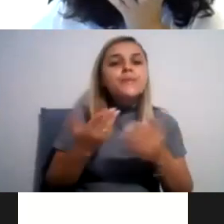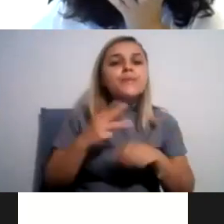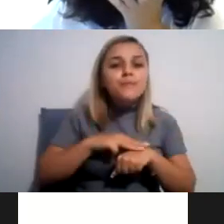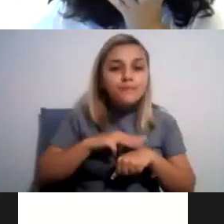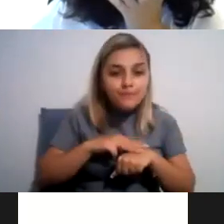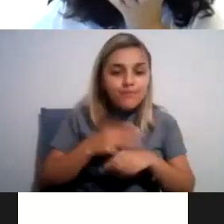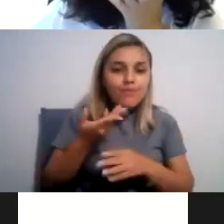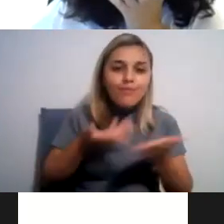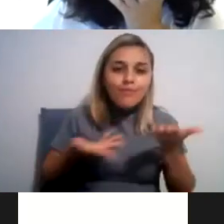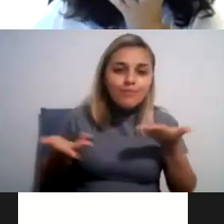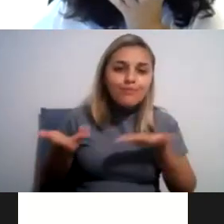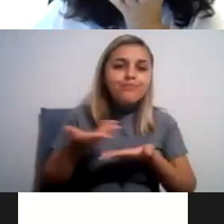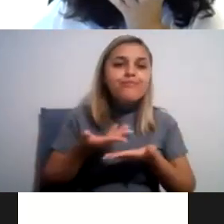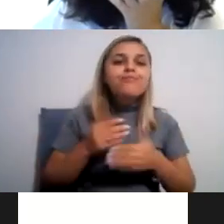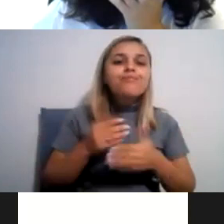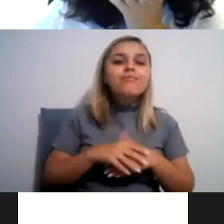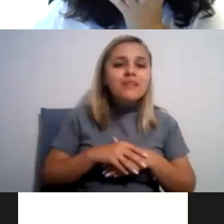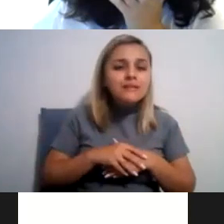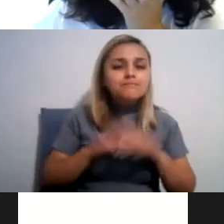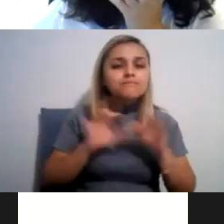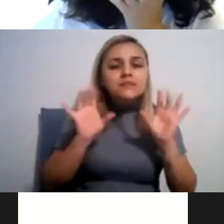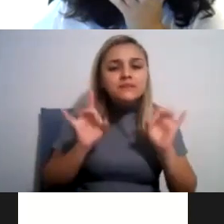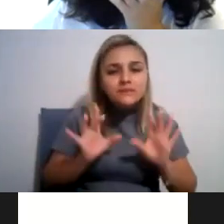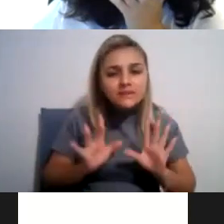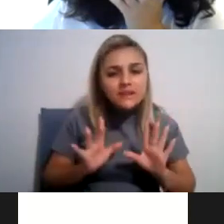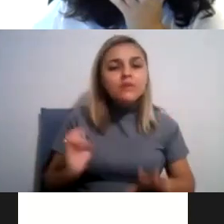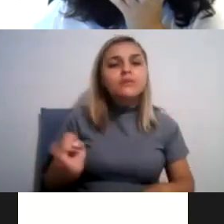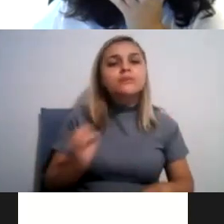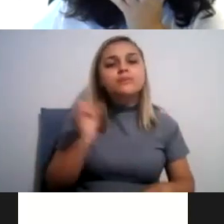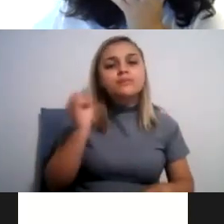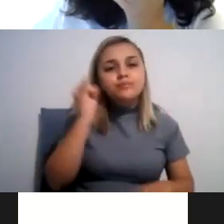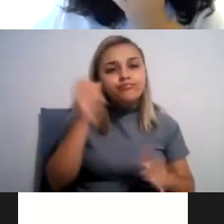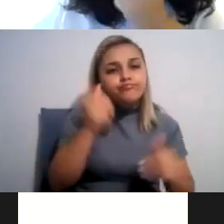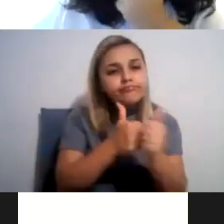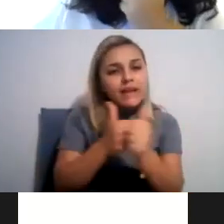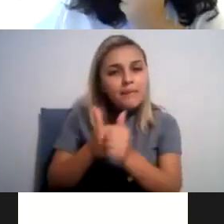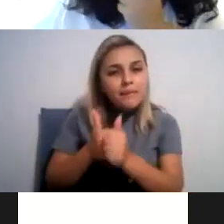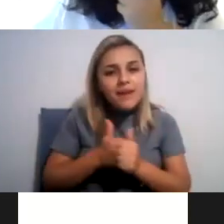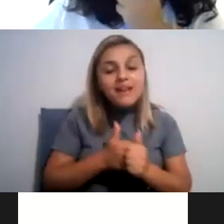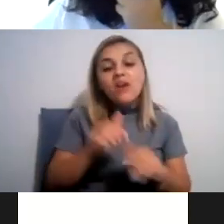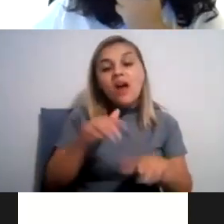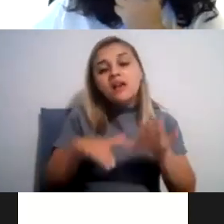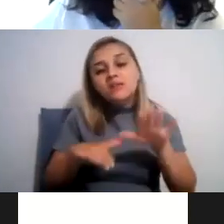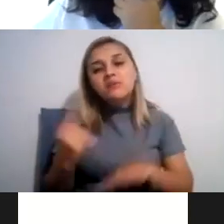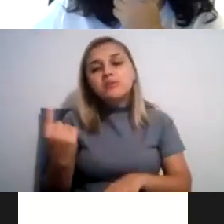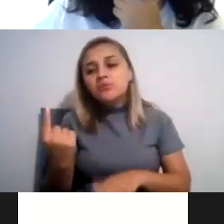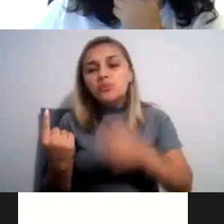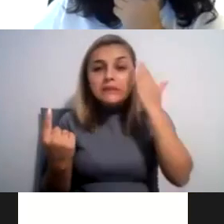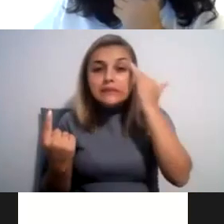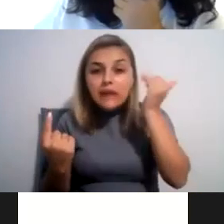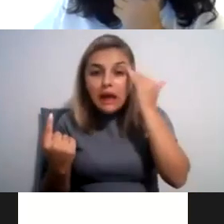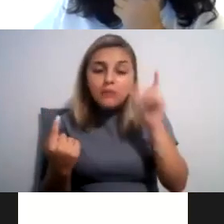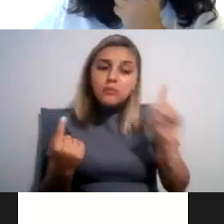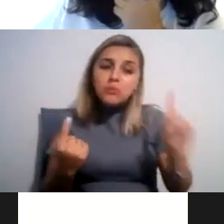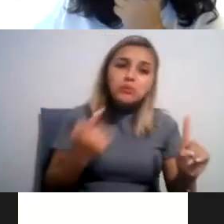troca. Acho que momentos como esse nos aproximam, porque às vezes o que um sabe, o outro está do lado e não sabe,